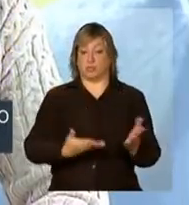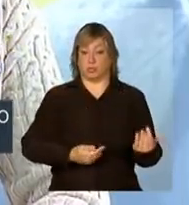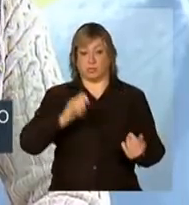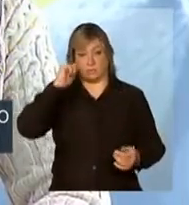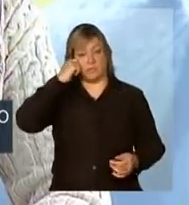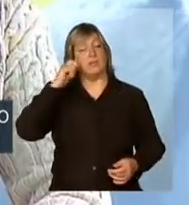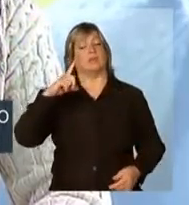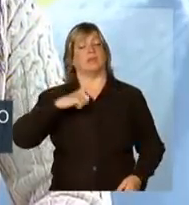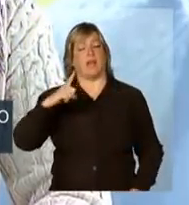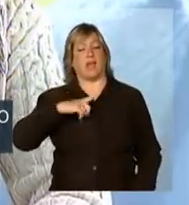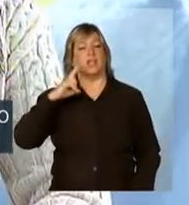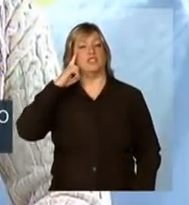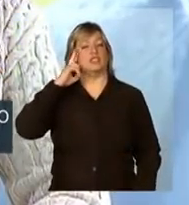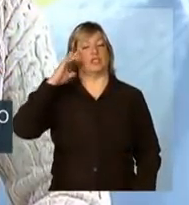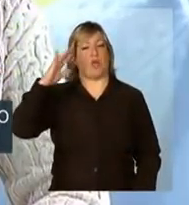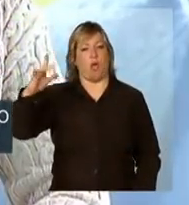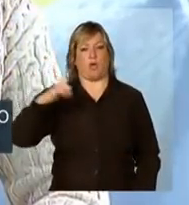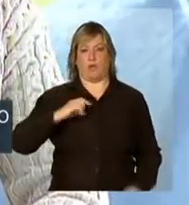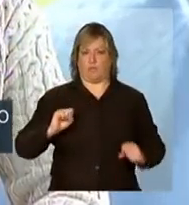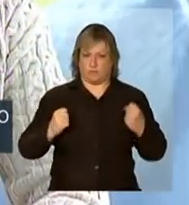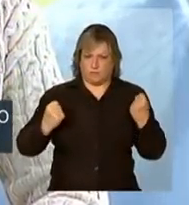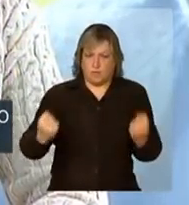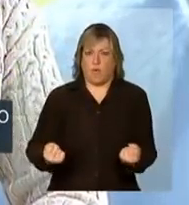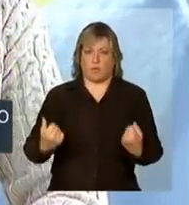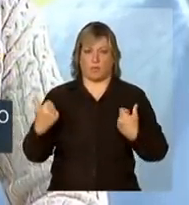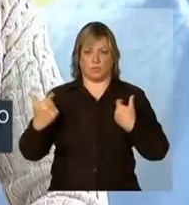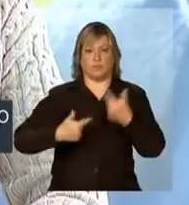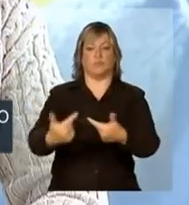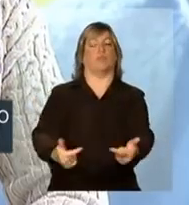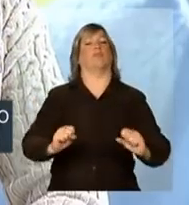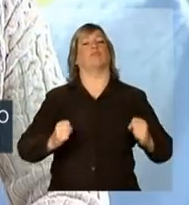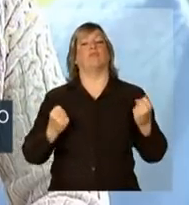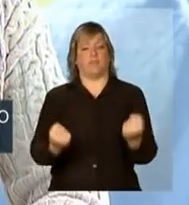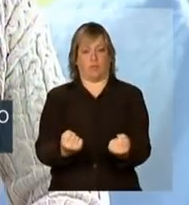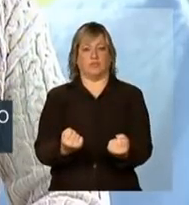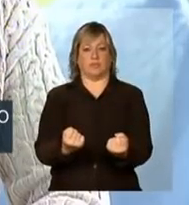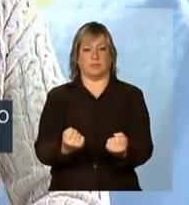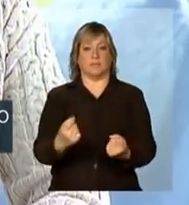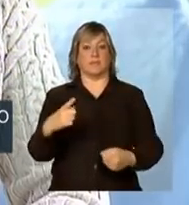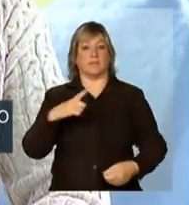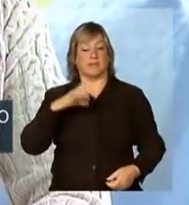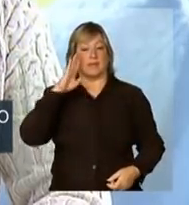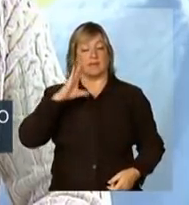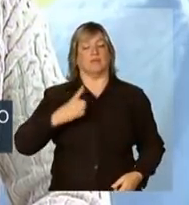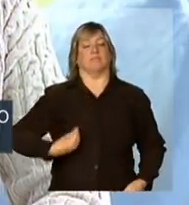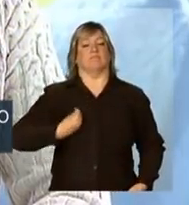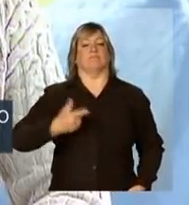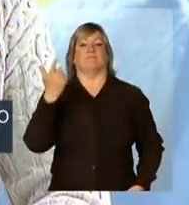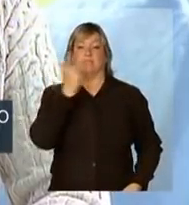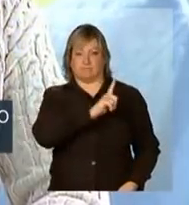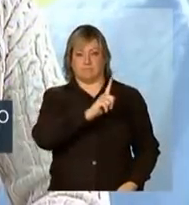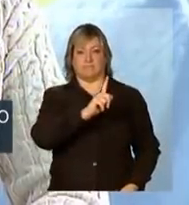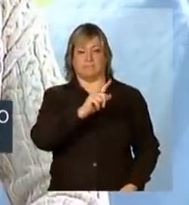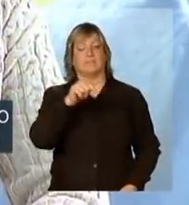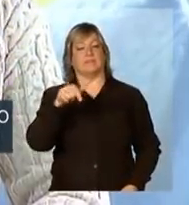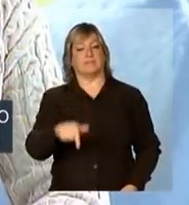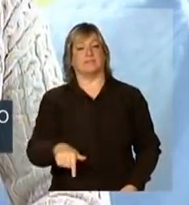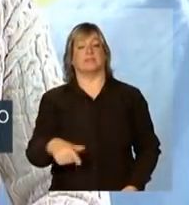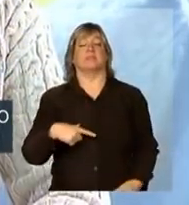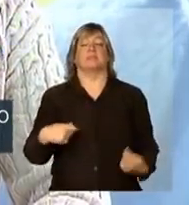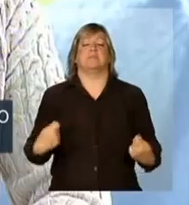é sonhadora, ela é guerreira, ela é forte, ela é sobrevivente e ela é